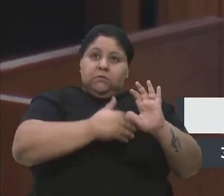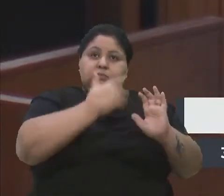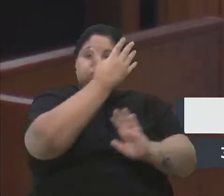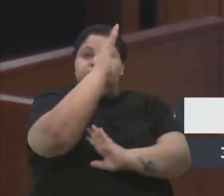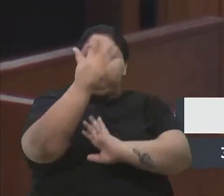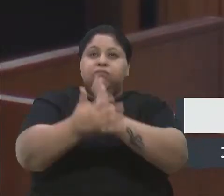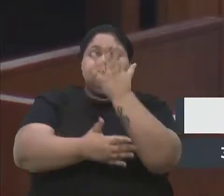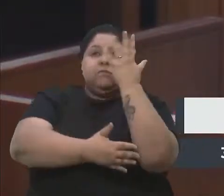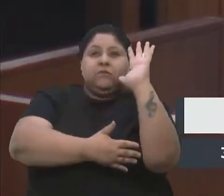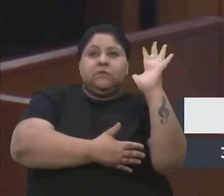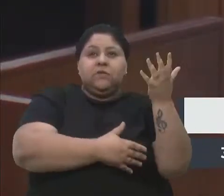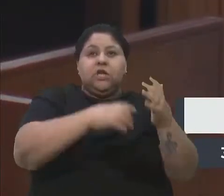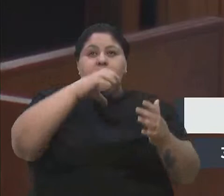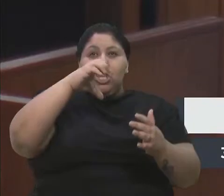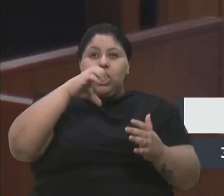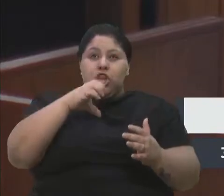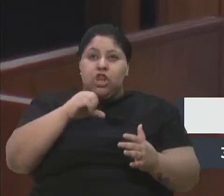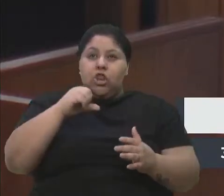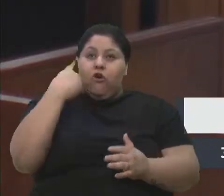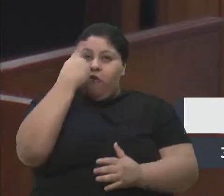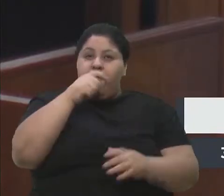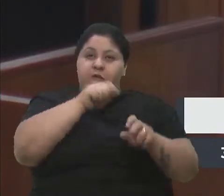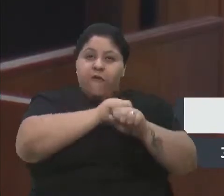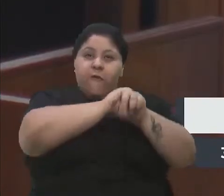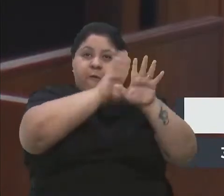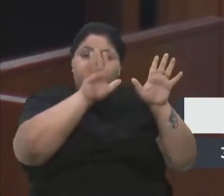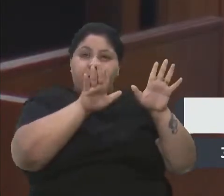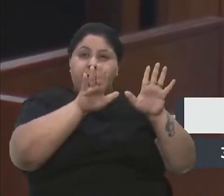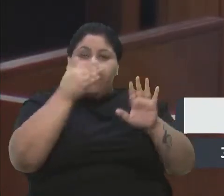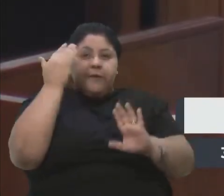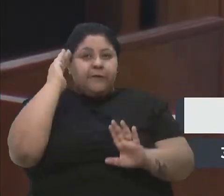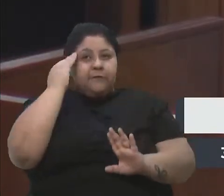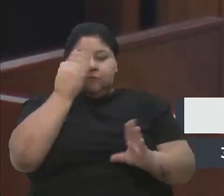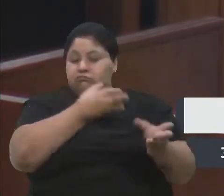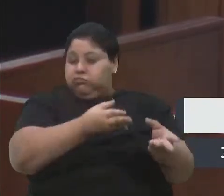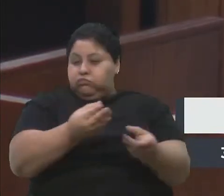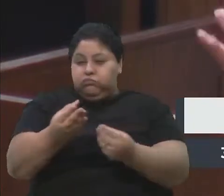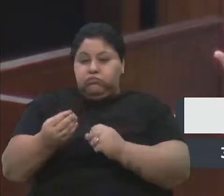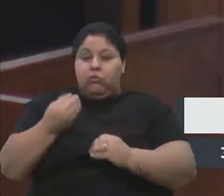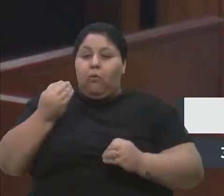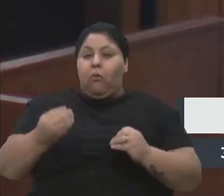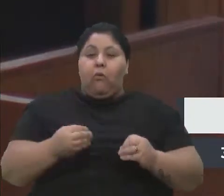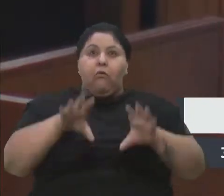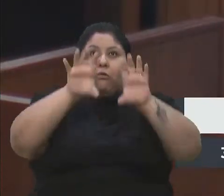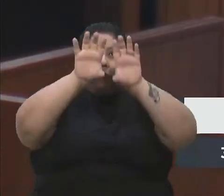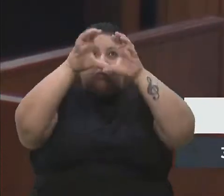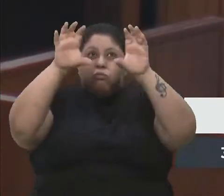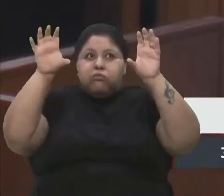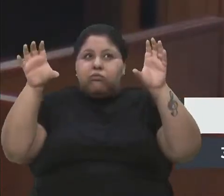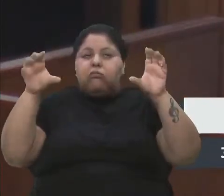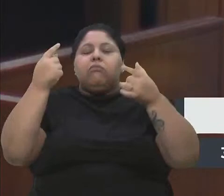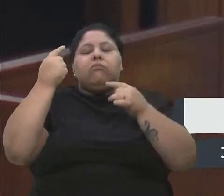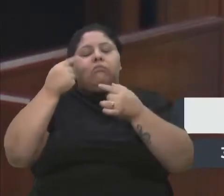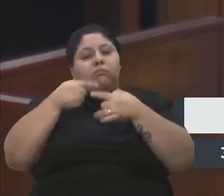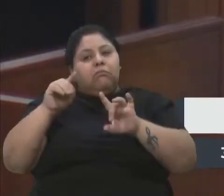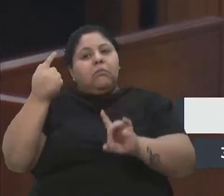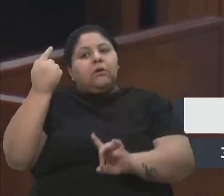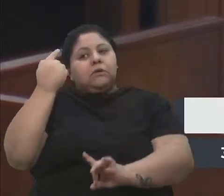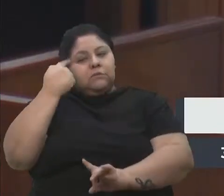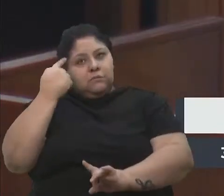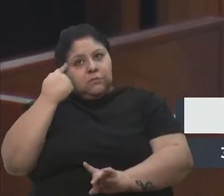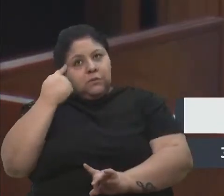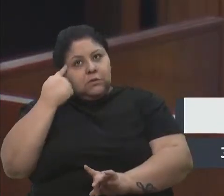das 9 horas da manhã. A gente não sabe muito, né, como é que vai estar o tempo, mas tem a previsão de que a parada